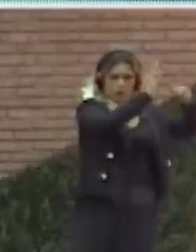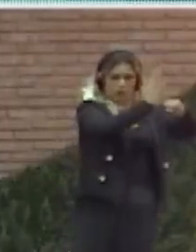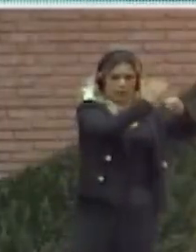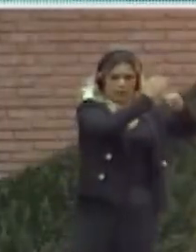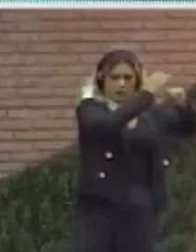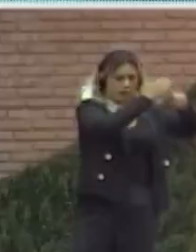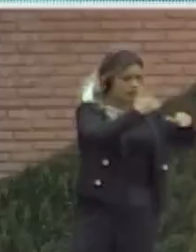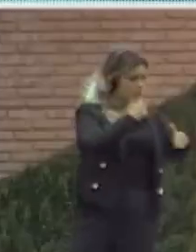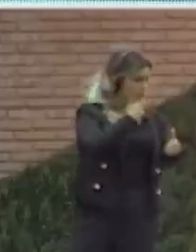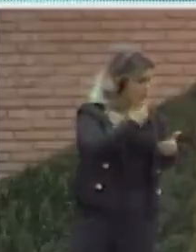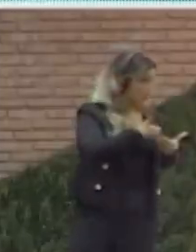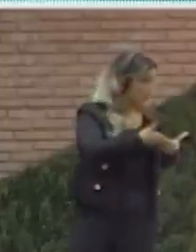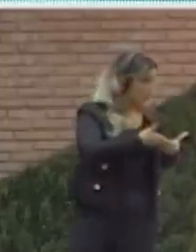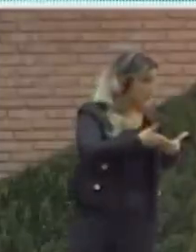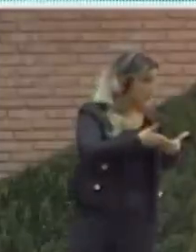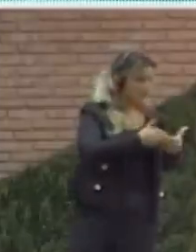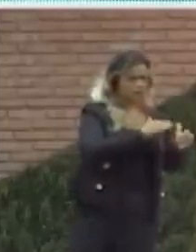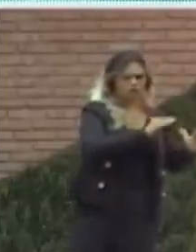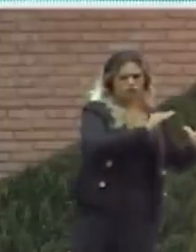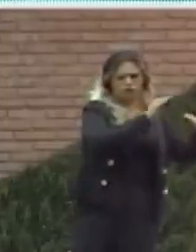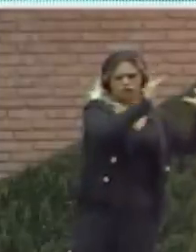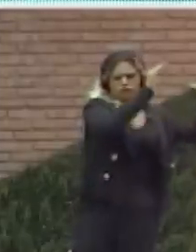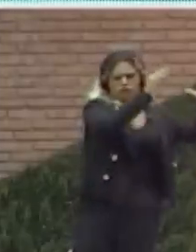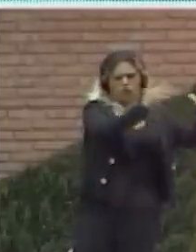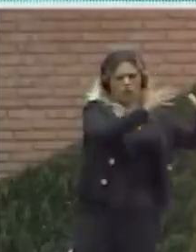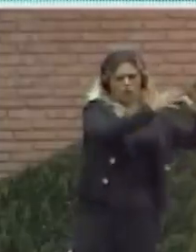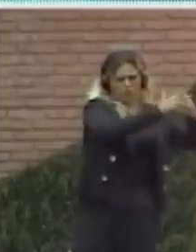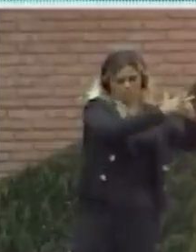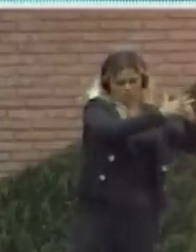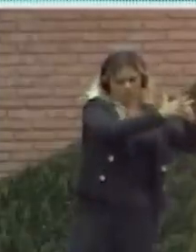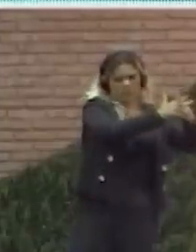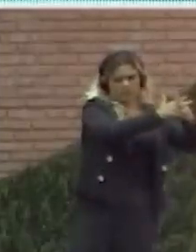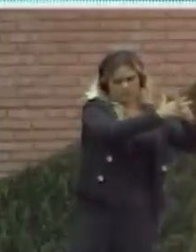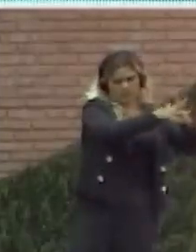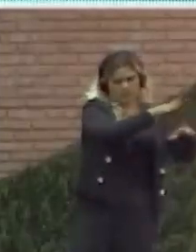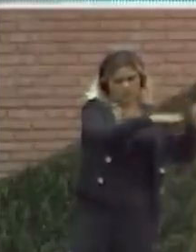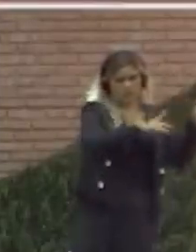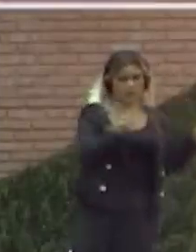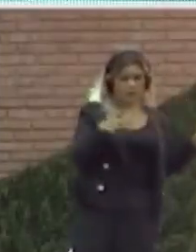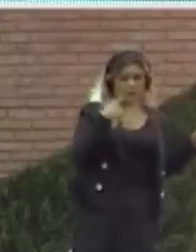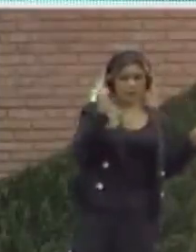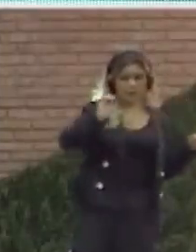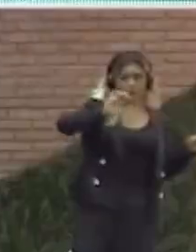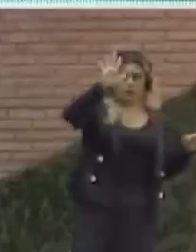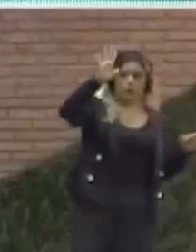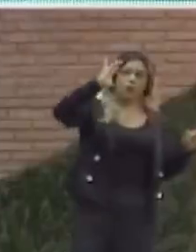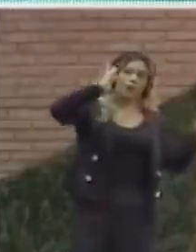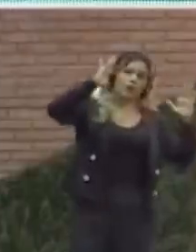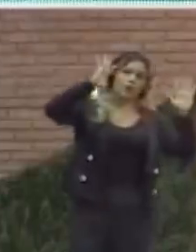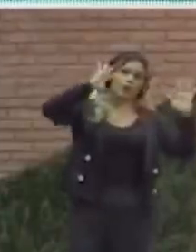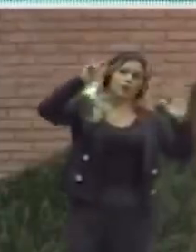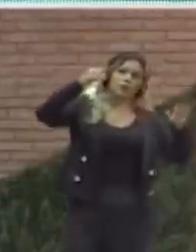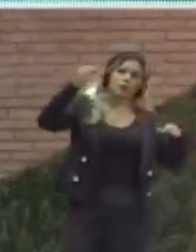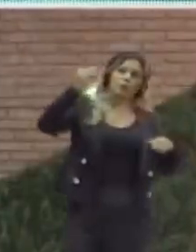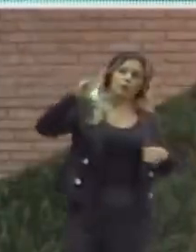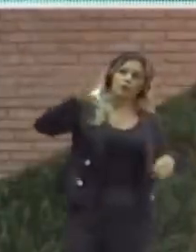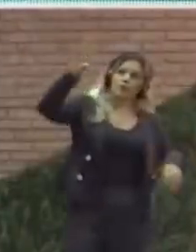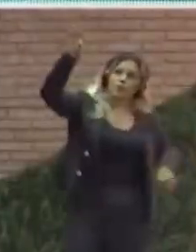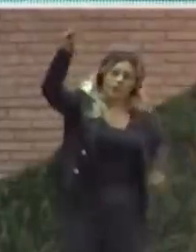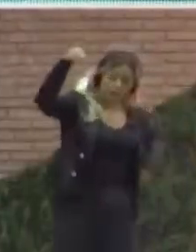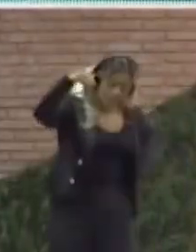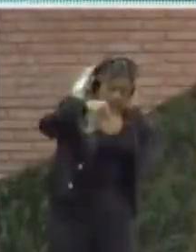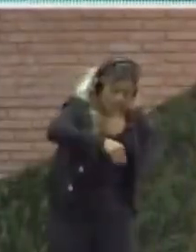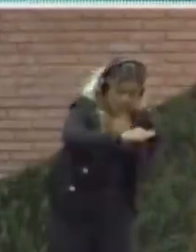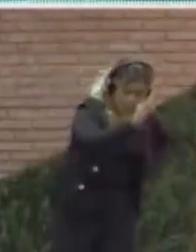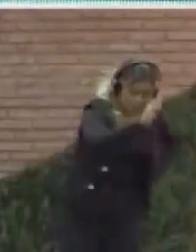assim, muito complexas, certamente complexas até para a Europa, a gente fica imaginando como é que uma empresa,